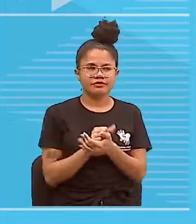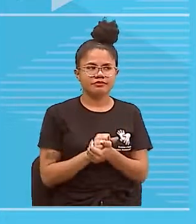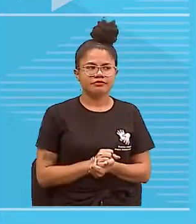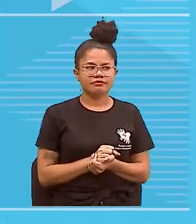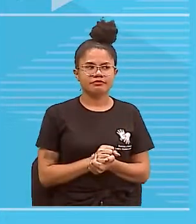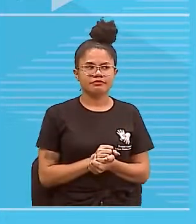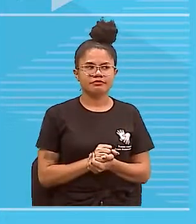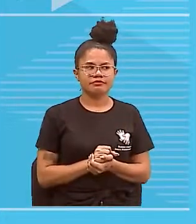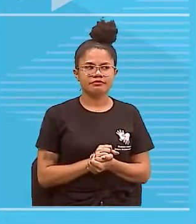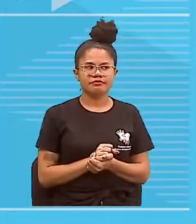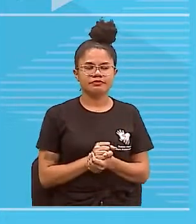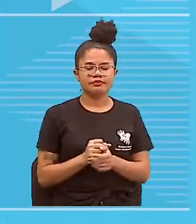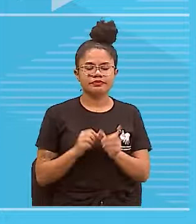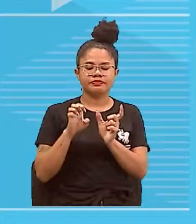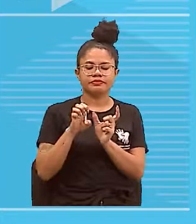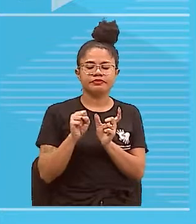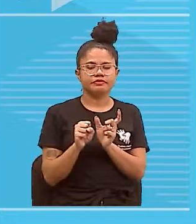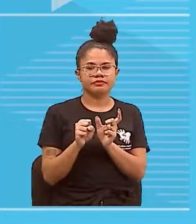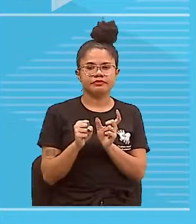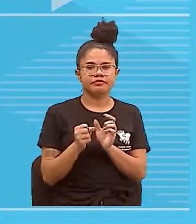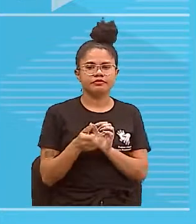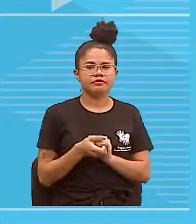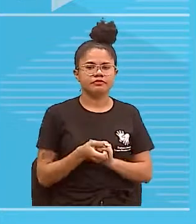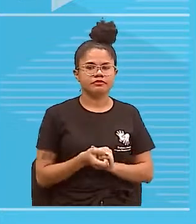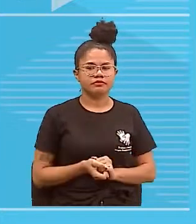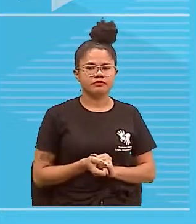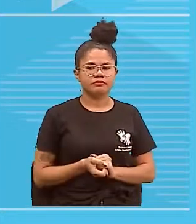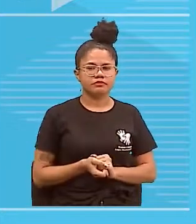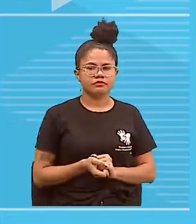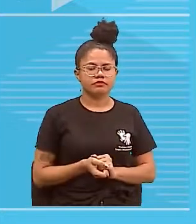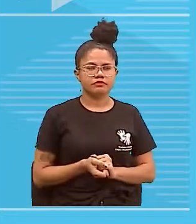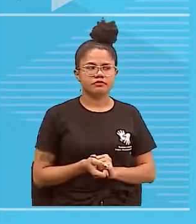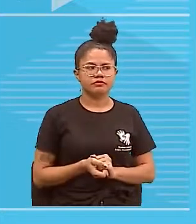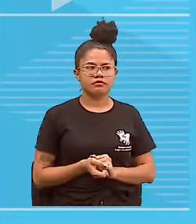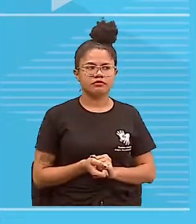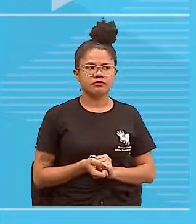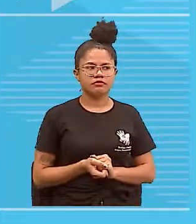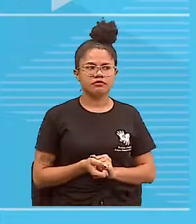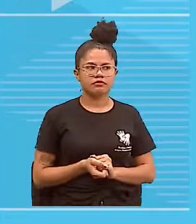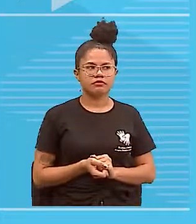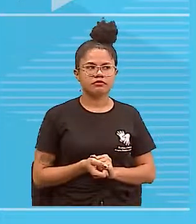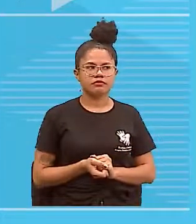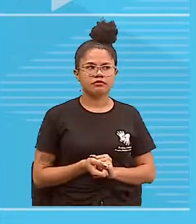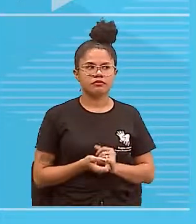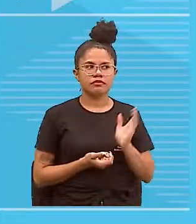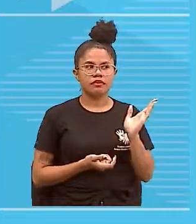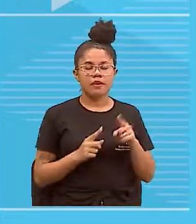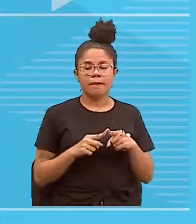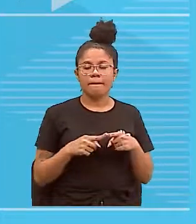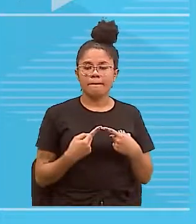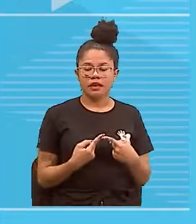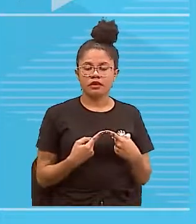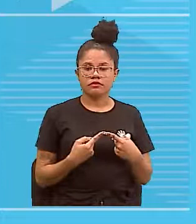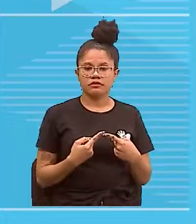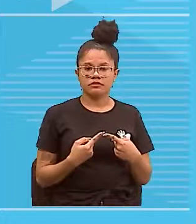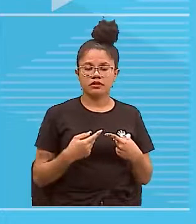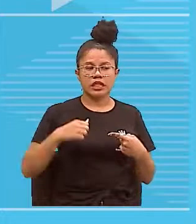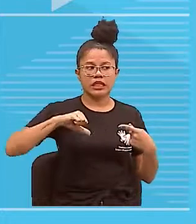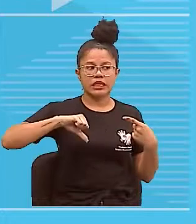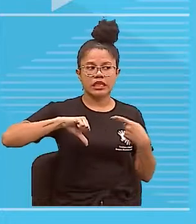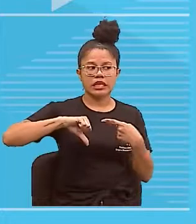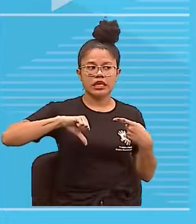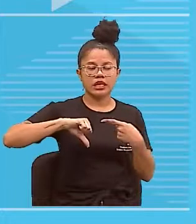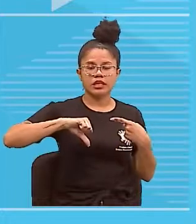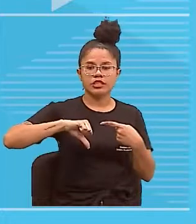a blizz termina em S o imperativo negativo portanto deriva totalmente do presente do subjuntivo